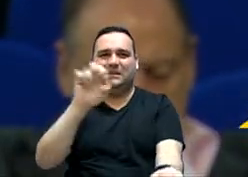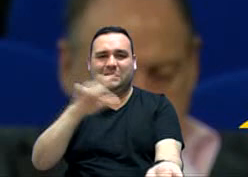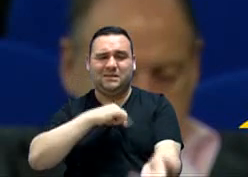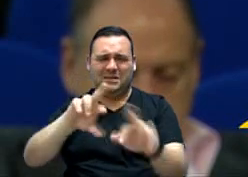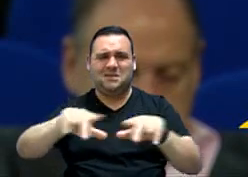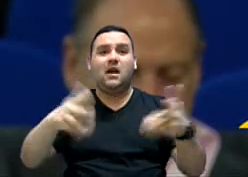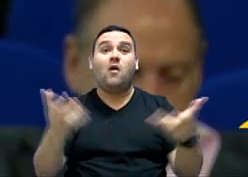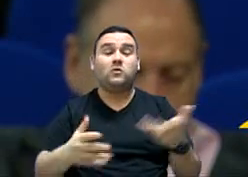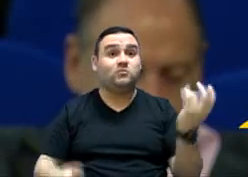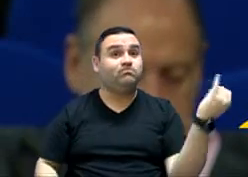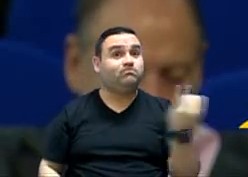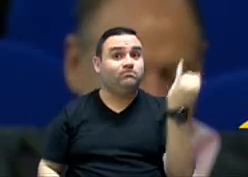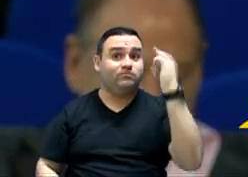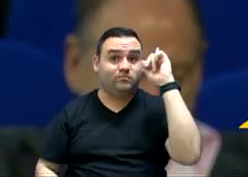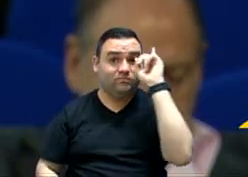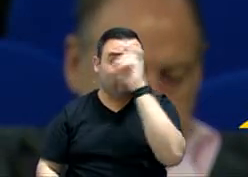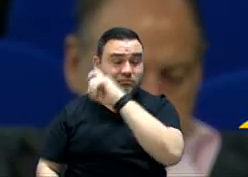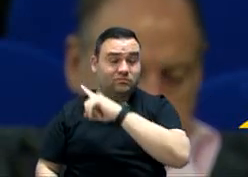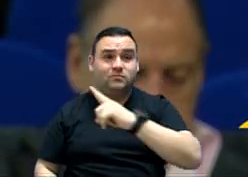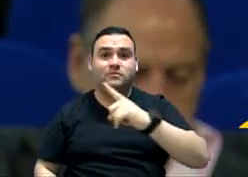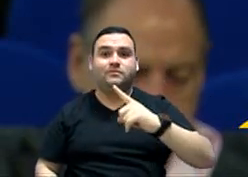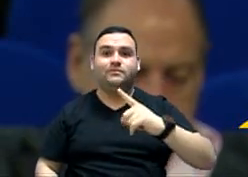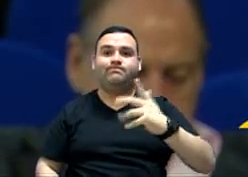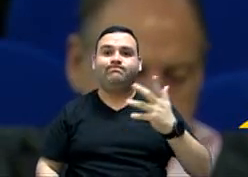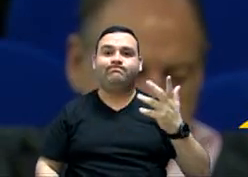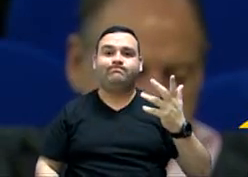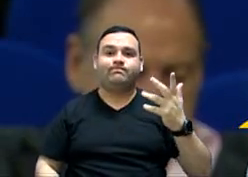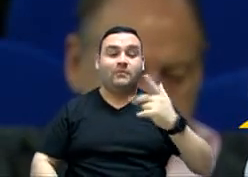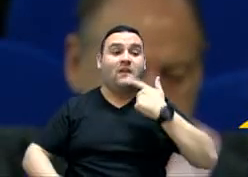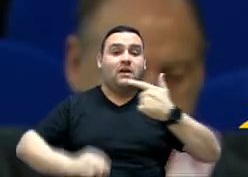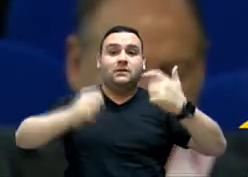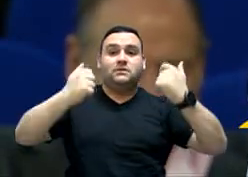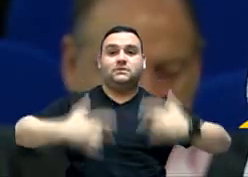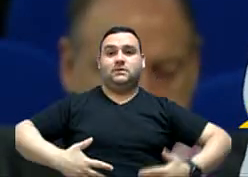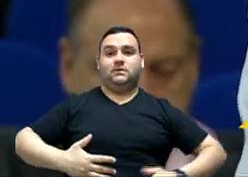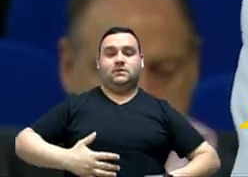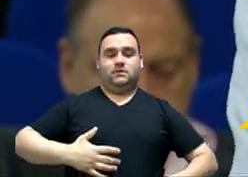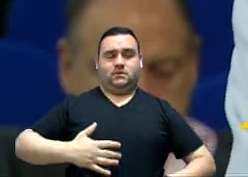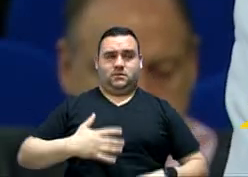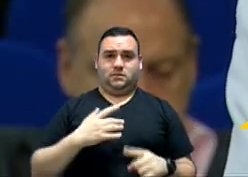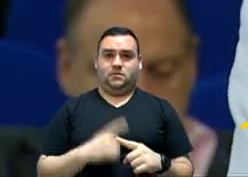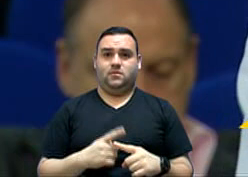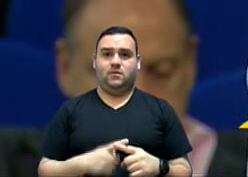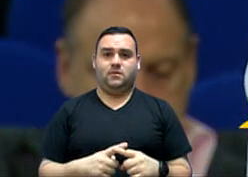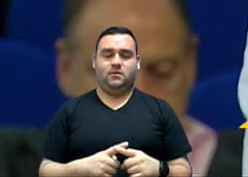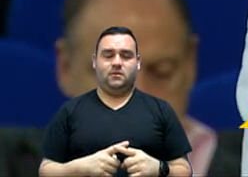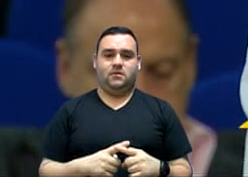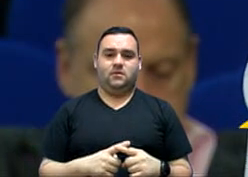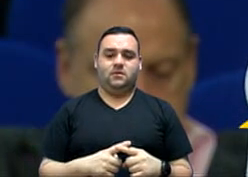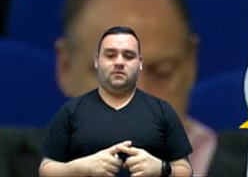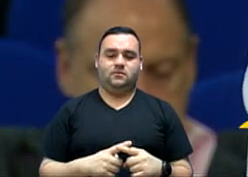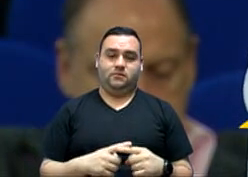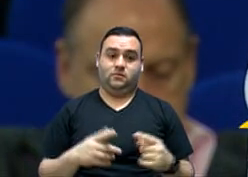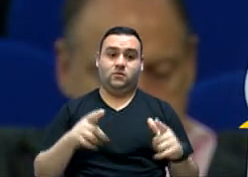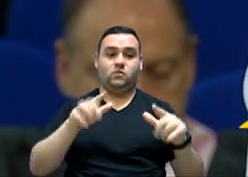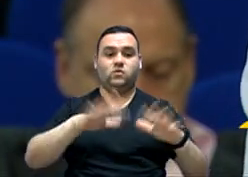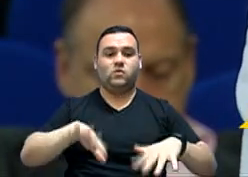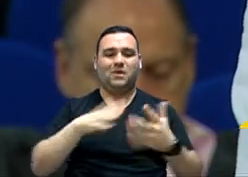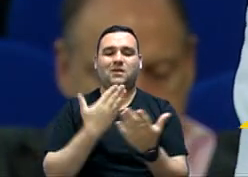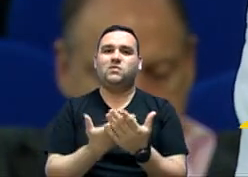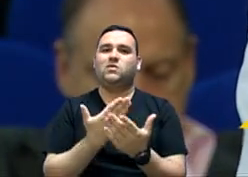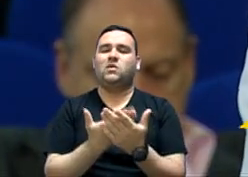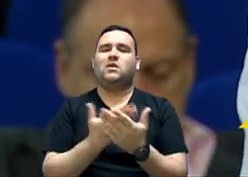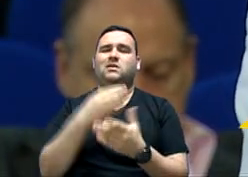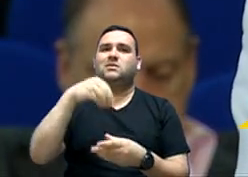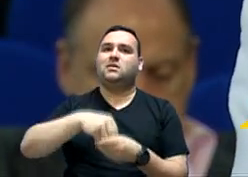tão... É até de difícil você falar, mas, num ambiente escolar,